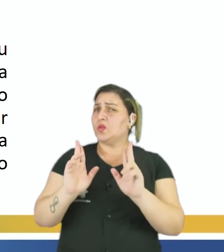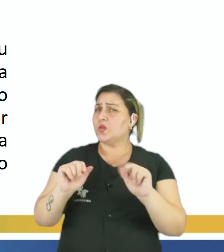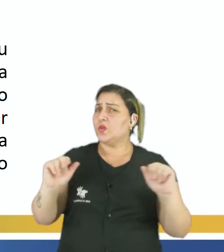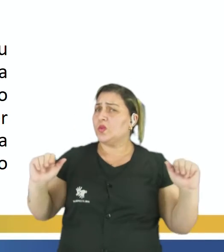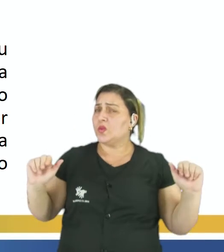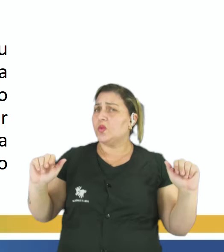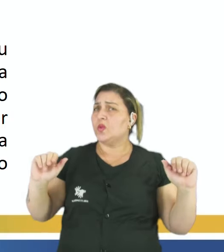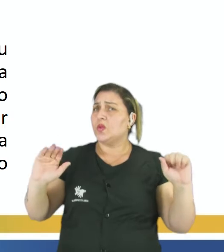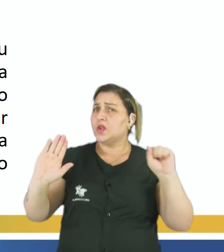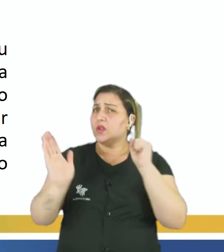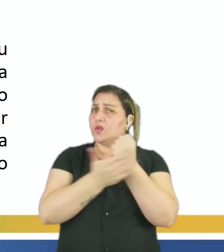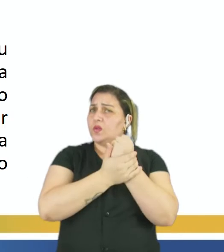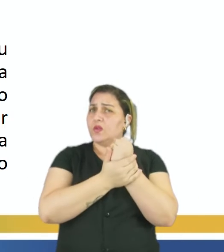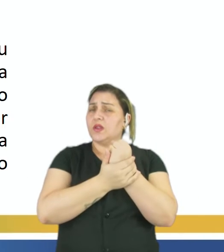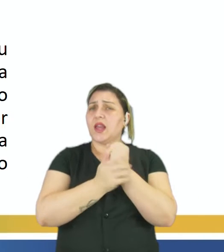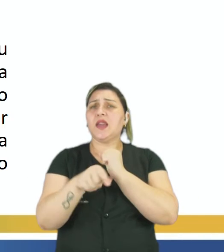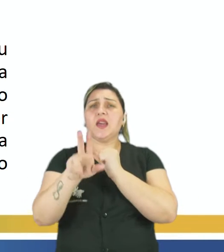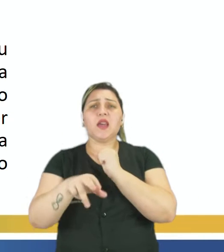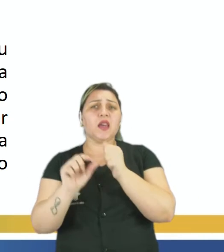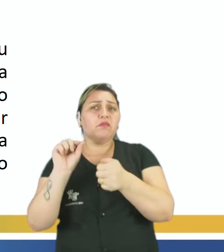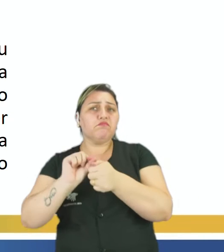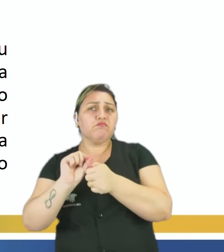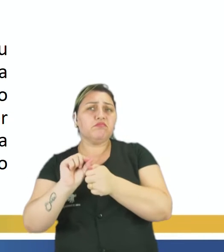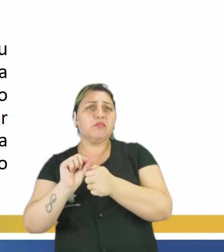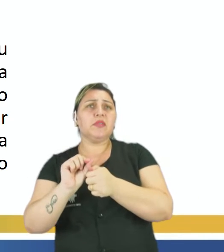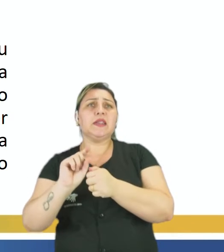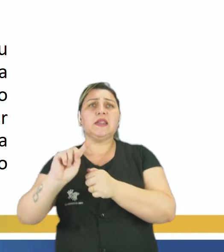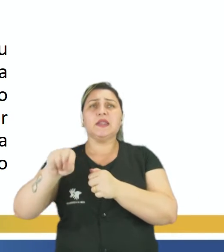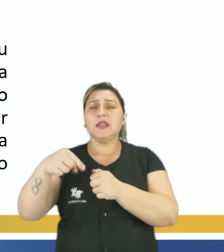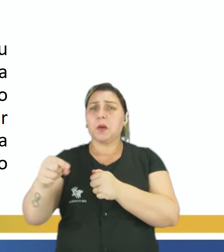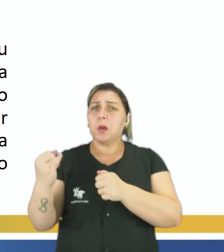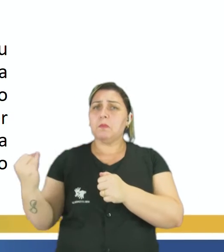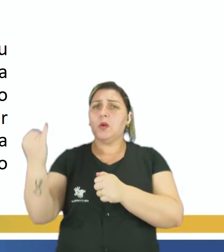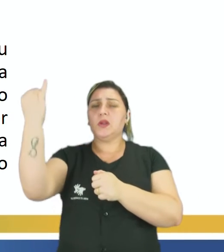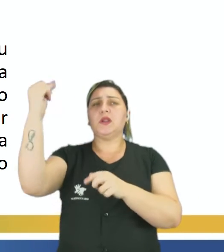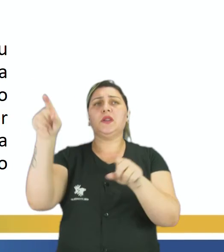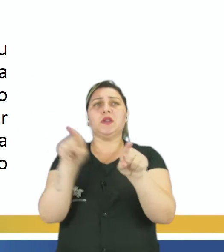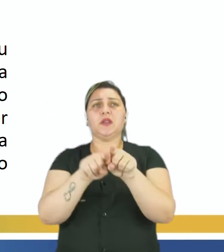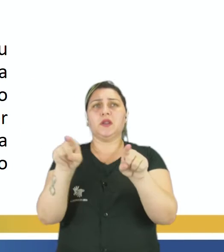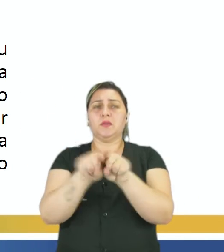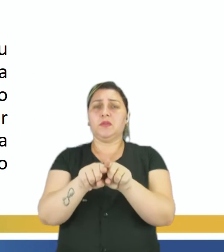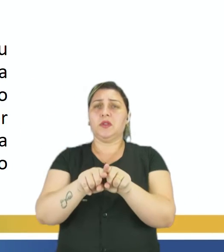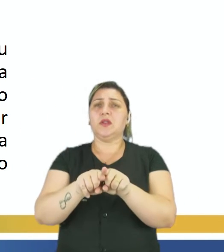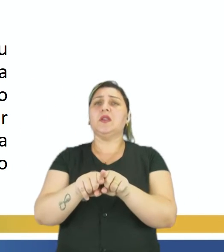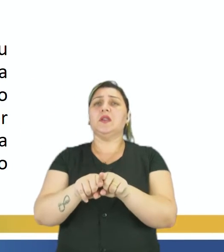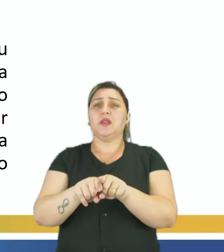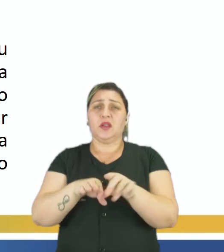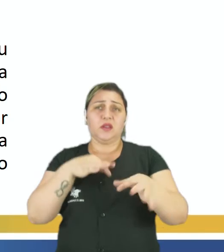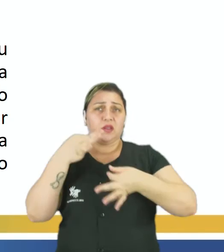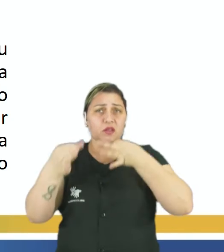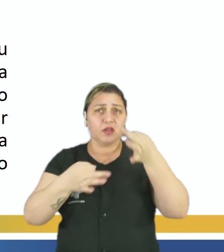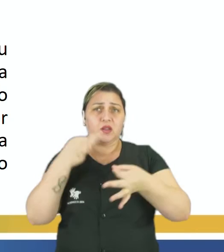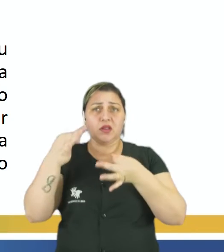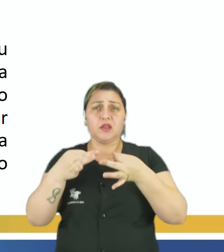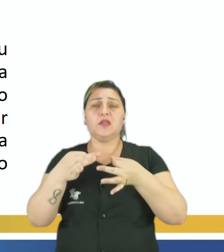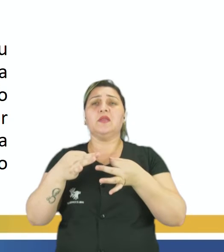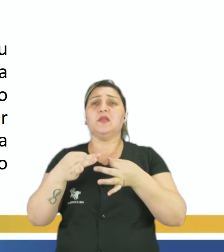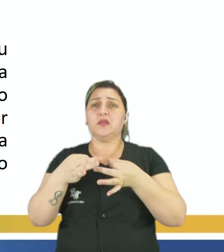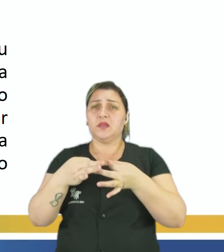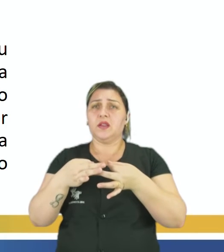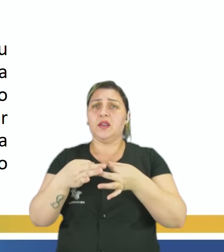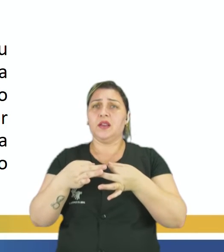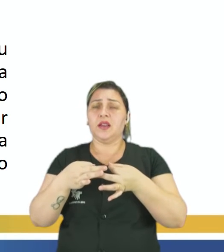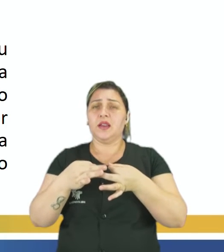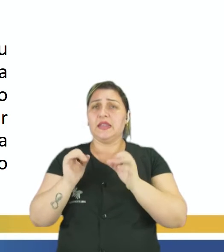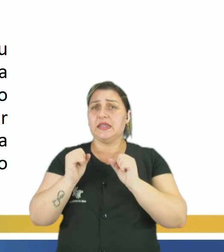deve omitir quem o criou. Depois, o que é muito importante e trabalha o nosso senso crítico: recomendar ou não